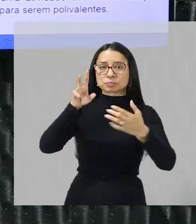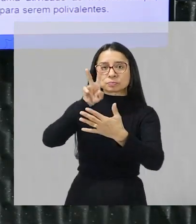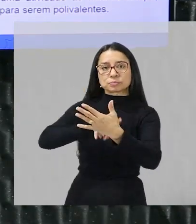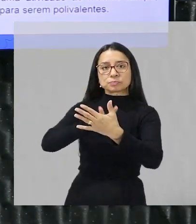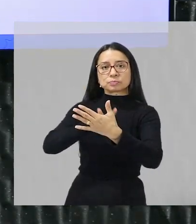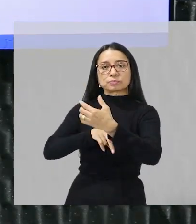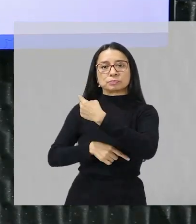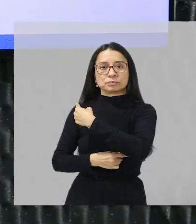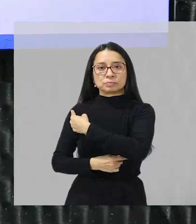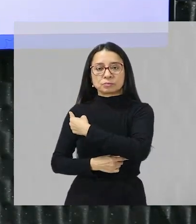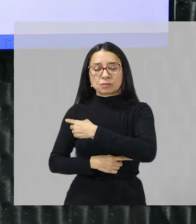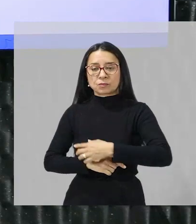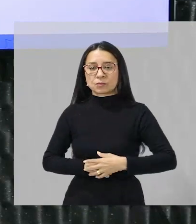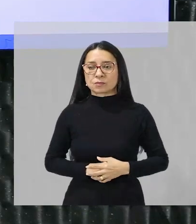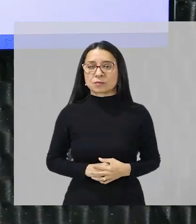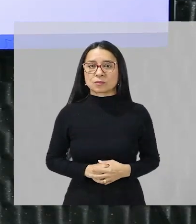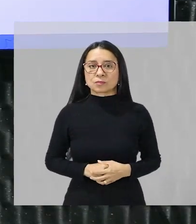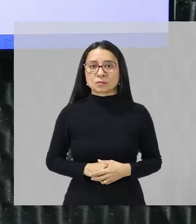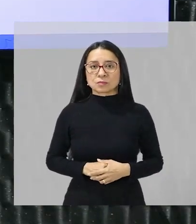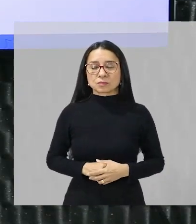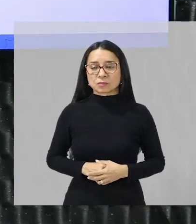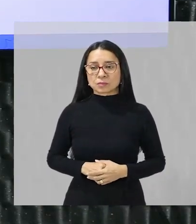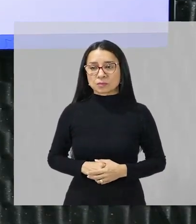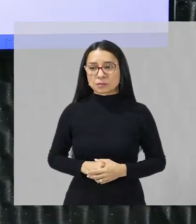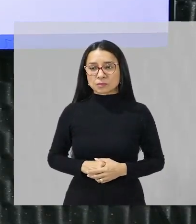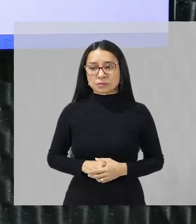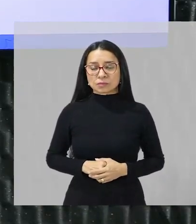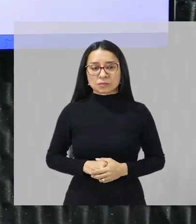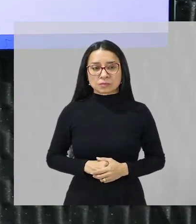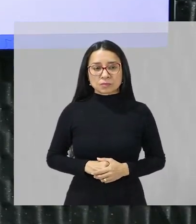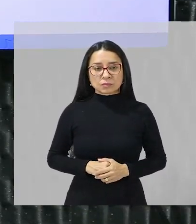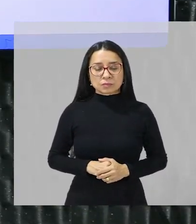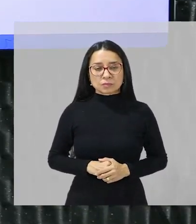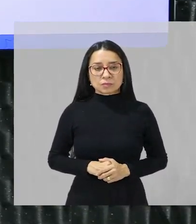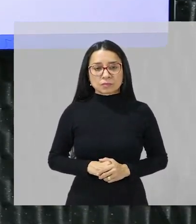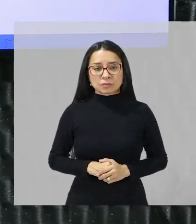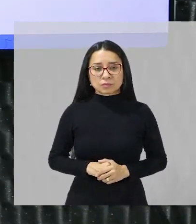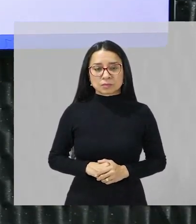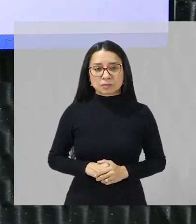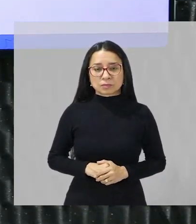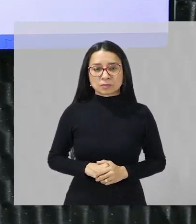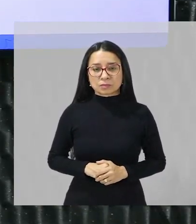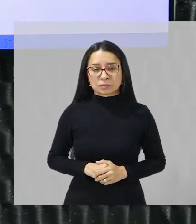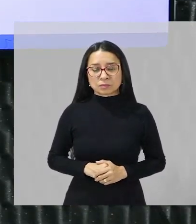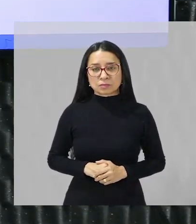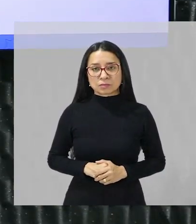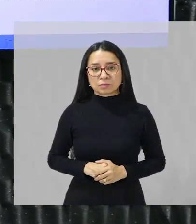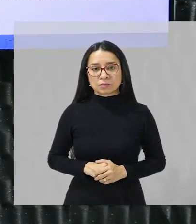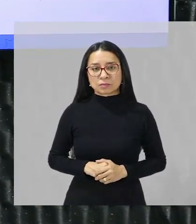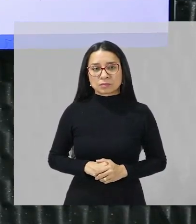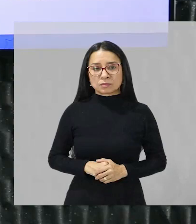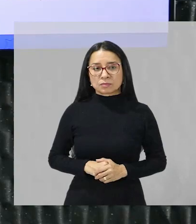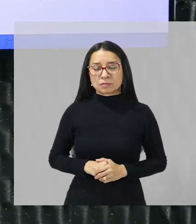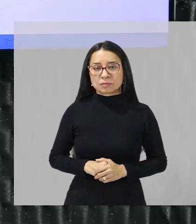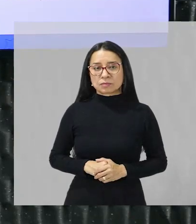opção é mesmo a letra A. Marcamos a letra A e vamos para a próxima questão sobre esse